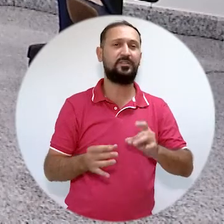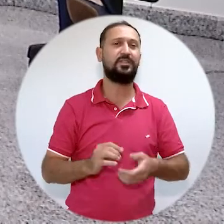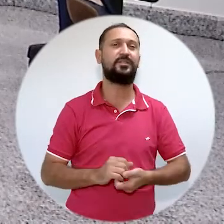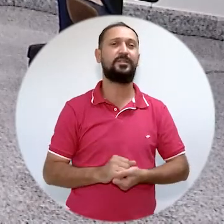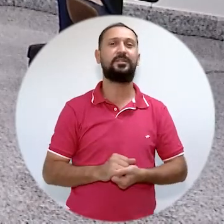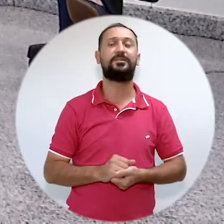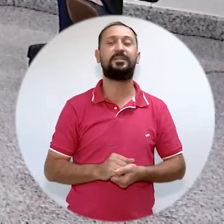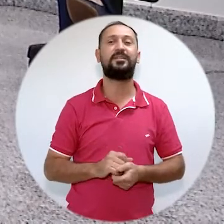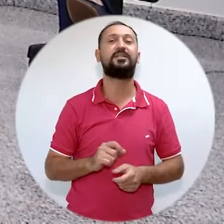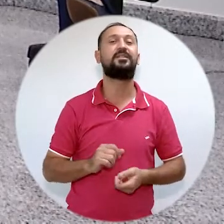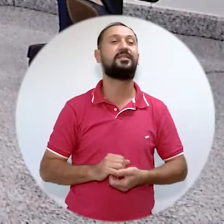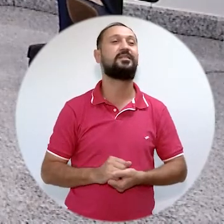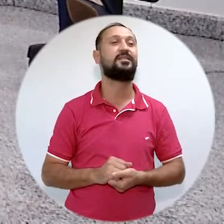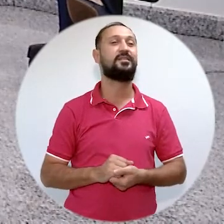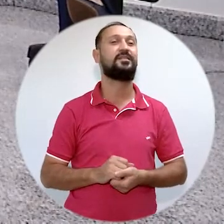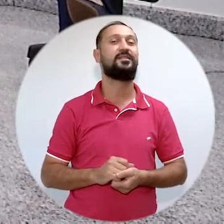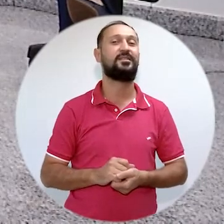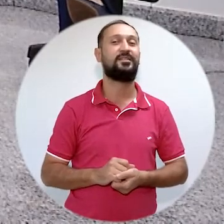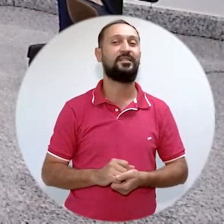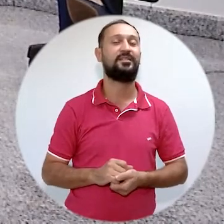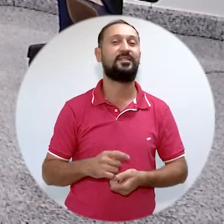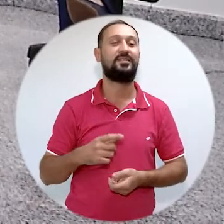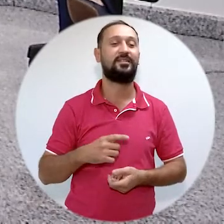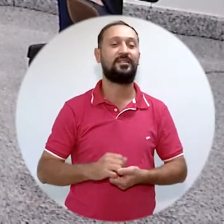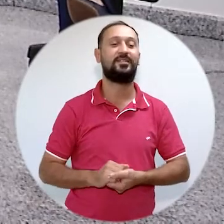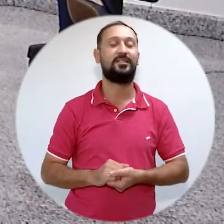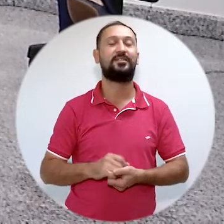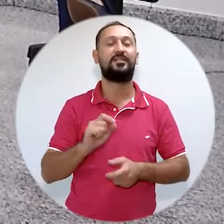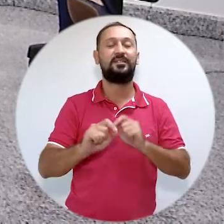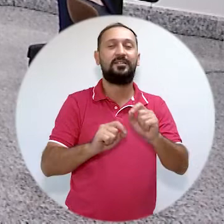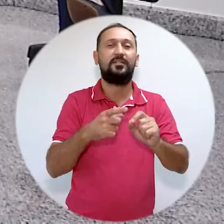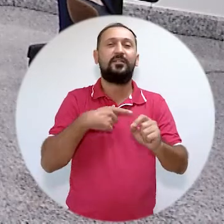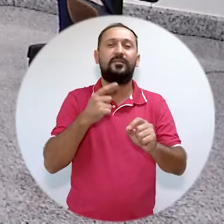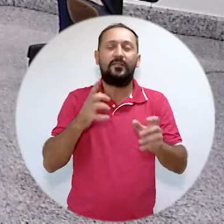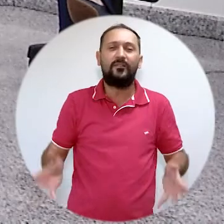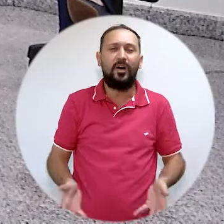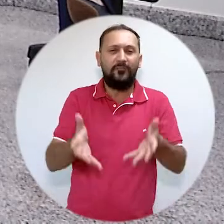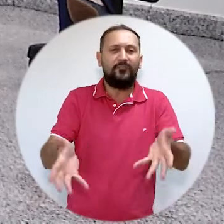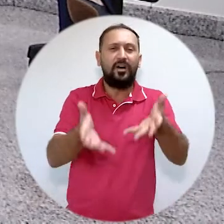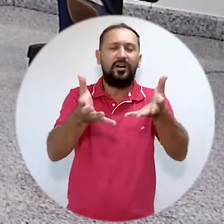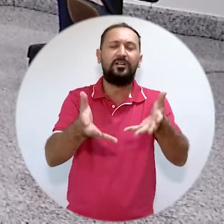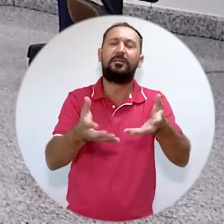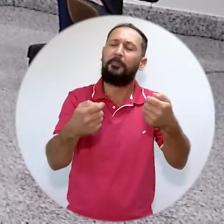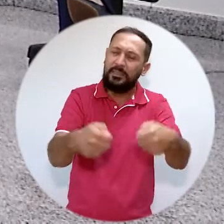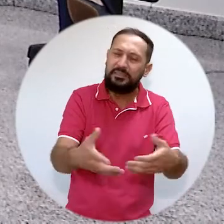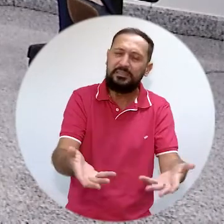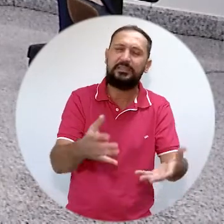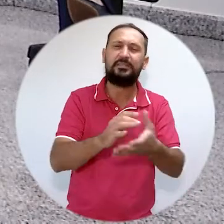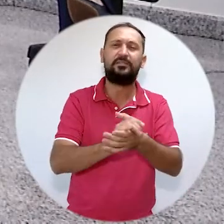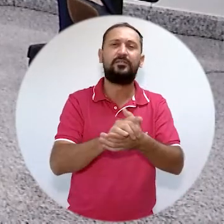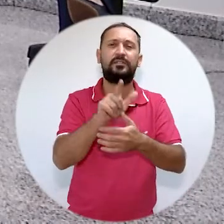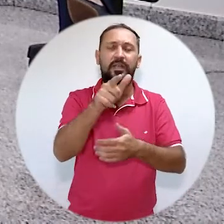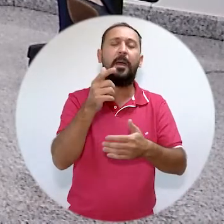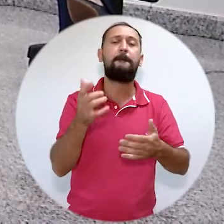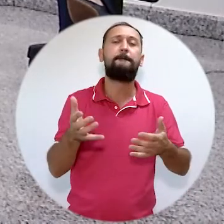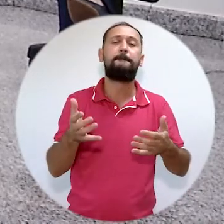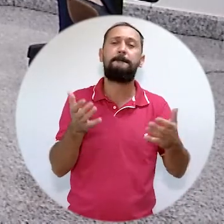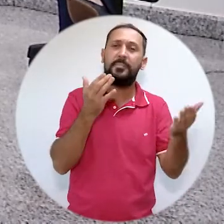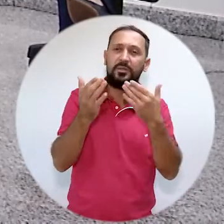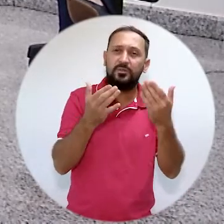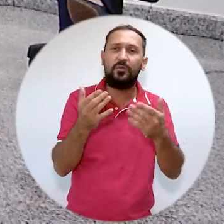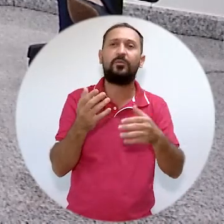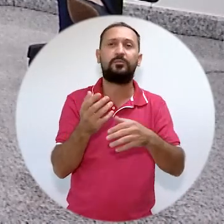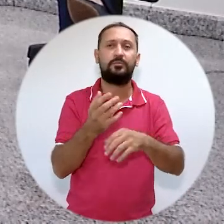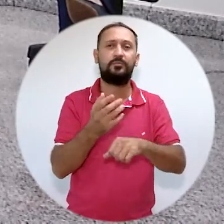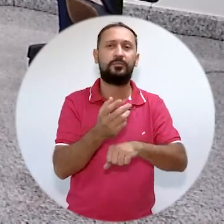agradecer imensamente essa conversa, né? Muito agradável, espero que tenha sido de valia para você. Se motive, né? Você viu aqui uma